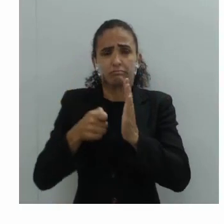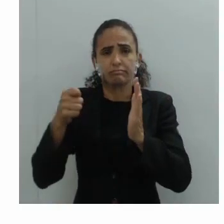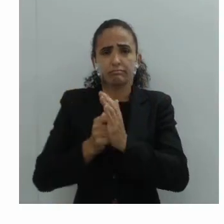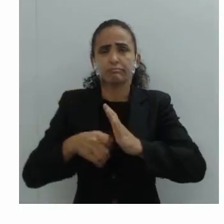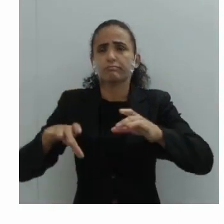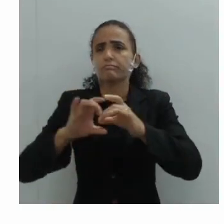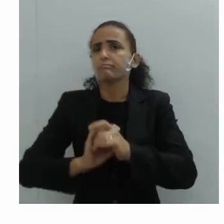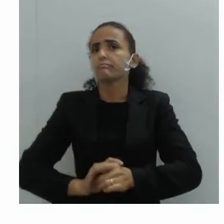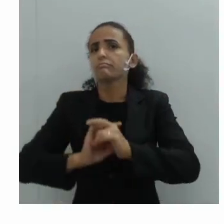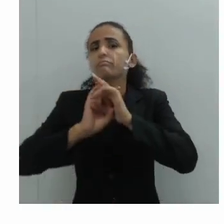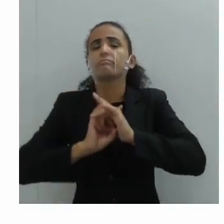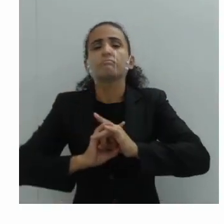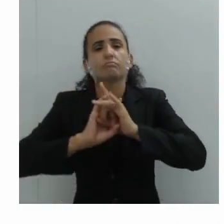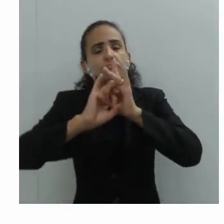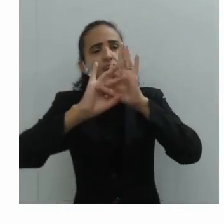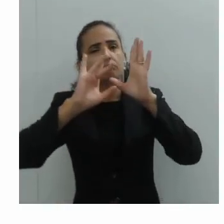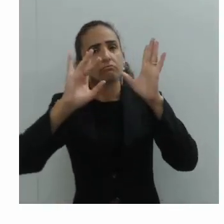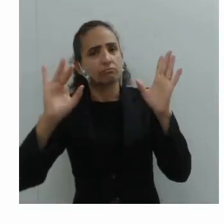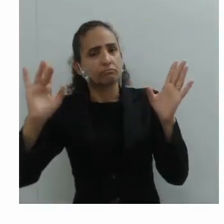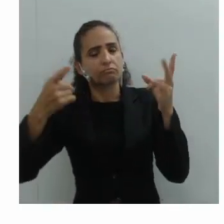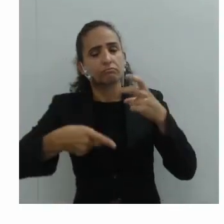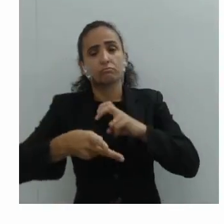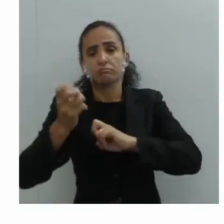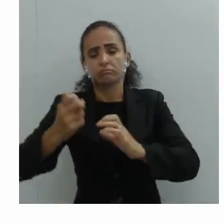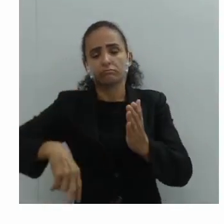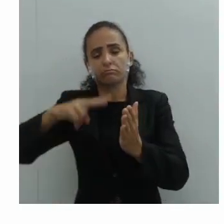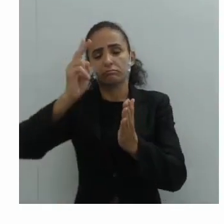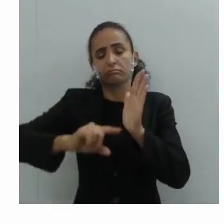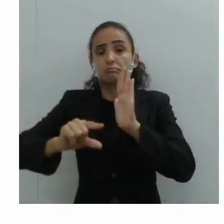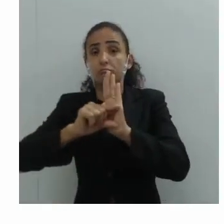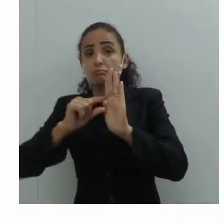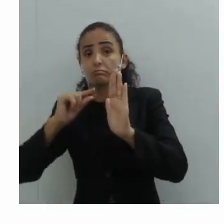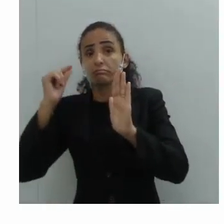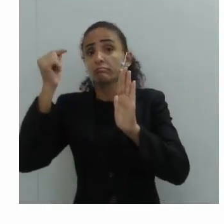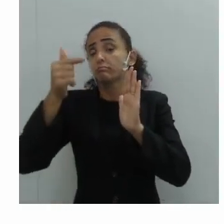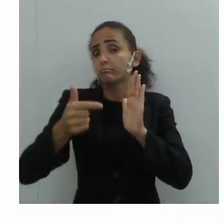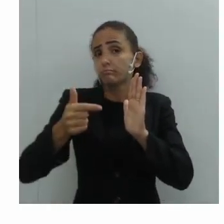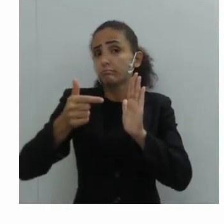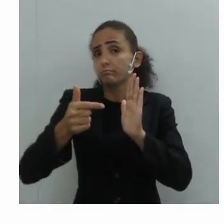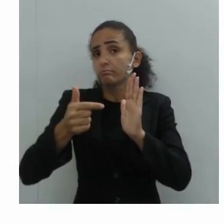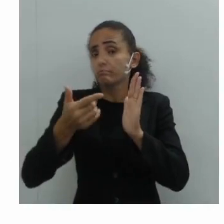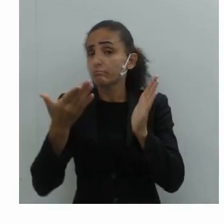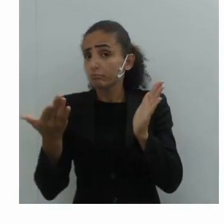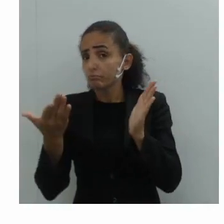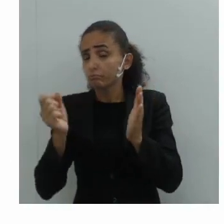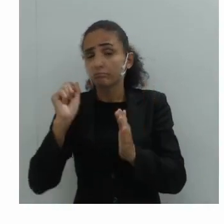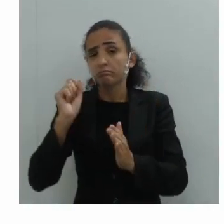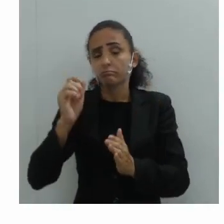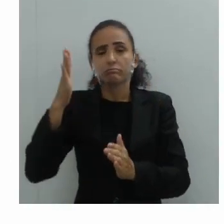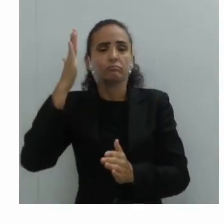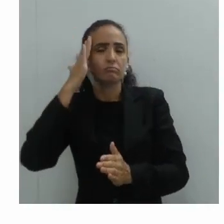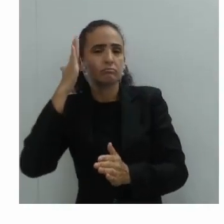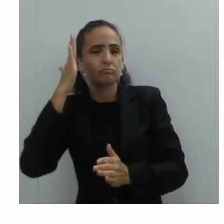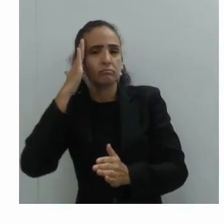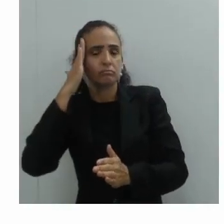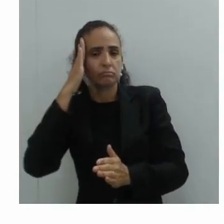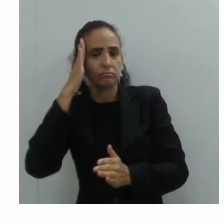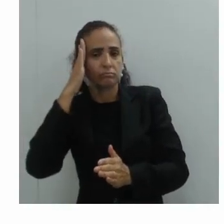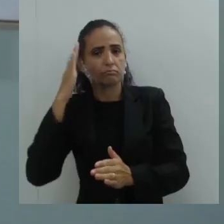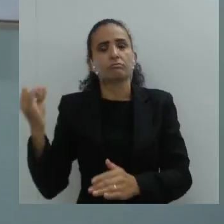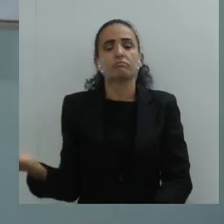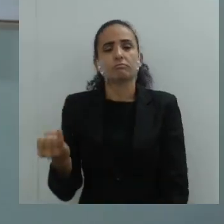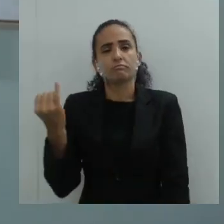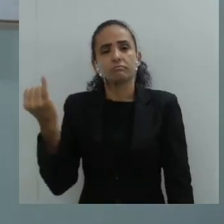censura foi banida, conforme pode ser lido no parágrafo 2. Mas antes de irmos conhecer esse parágrafo, é